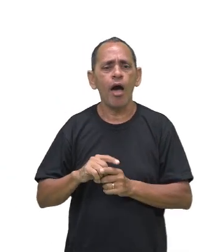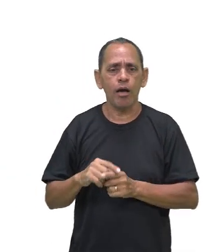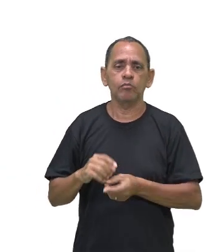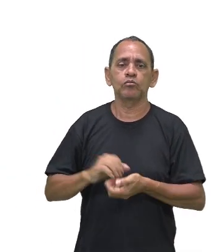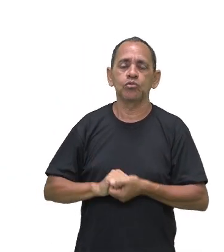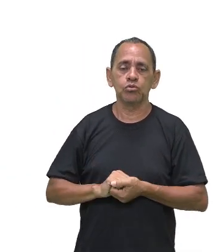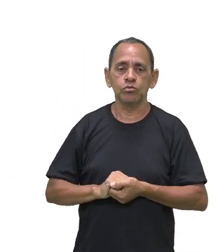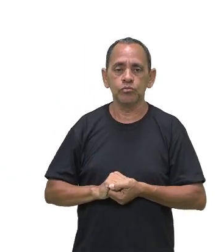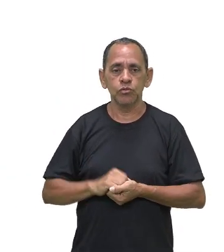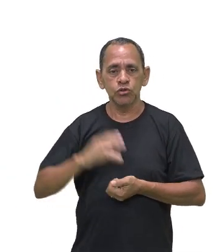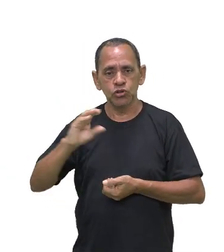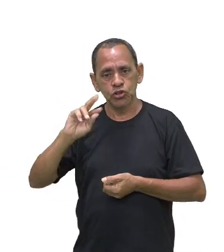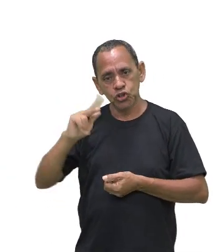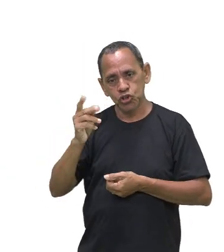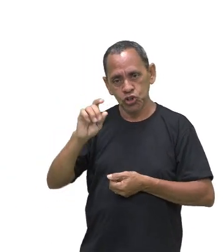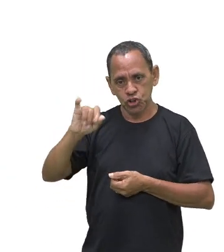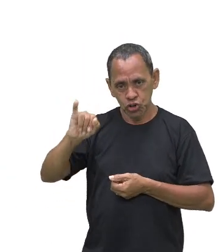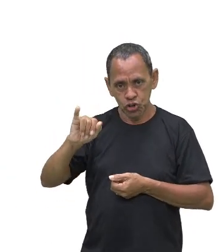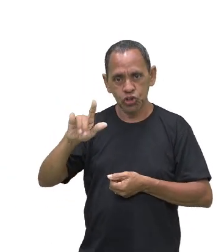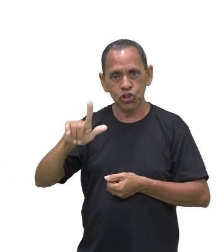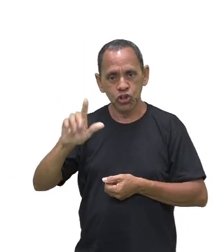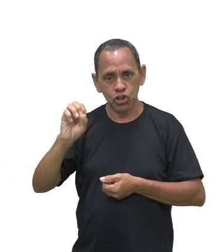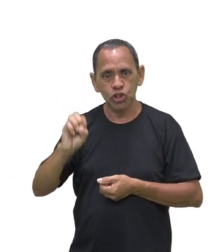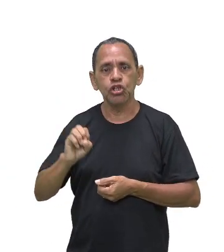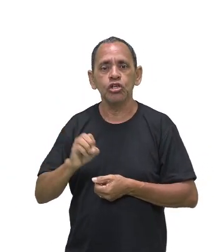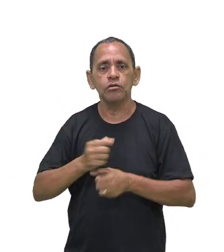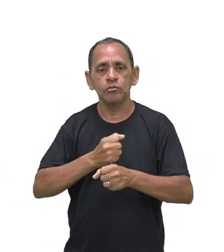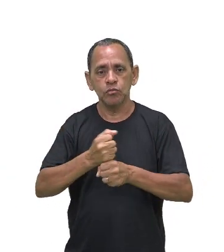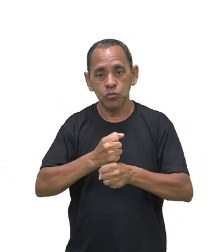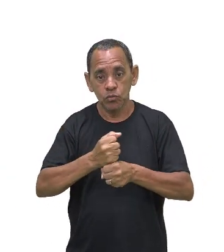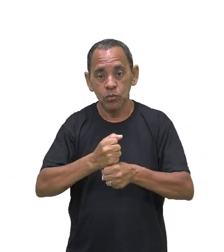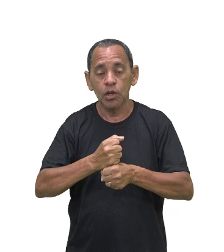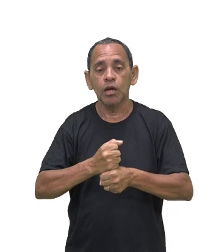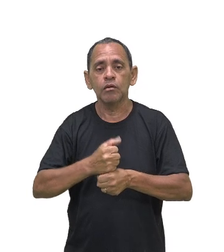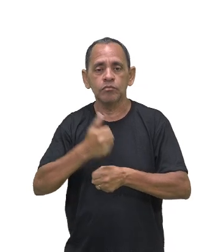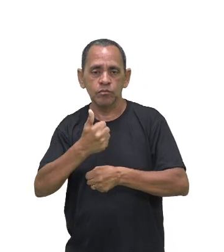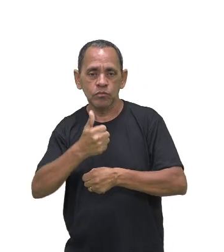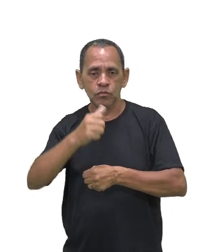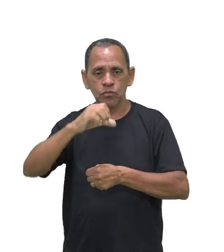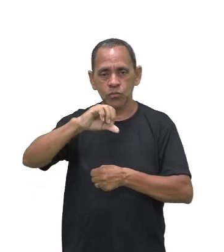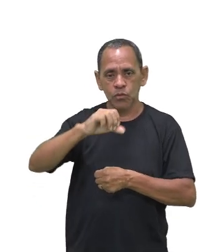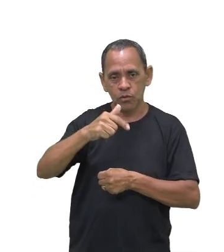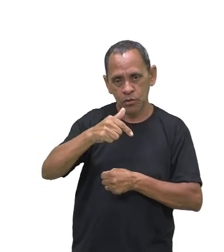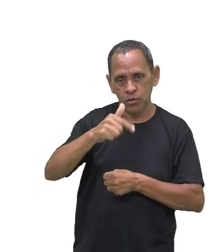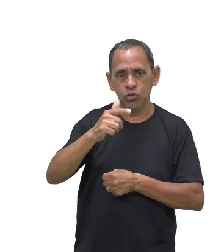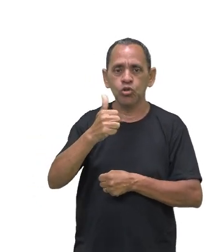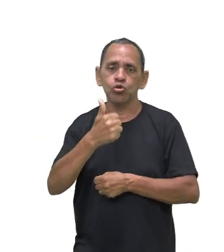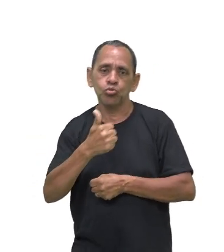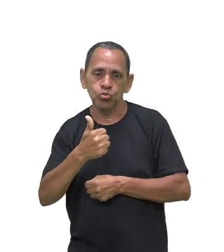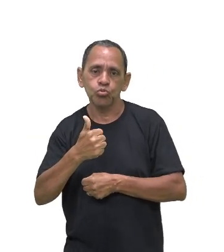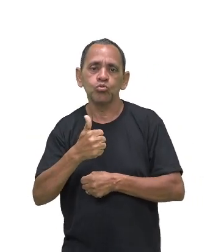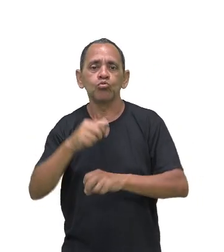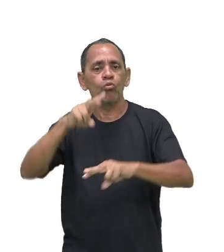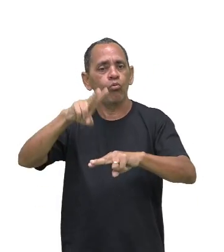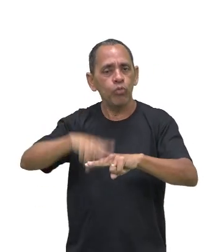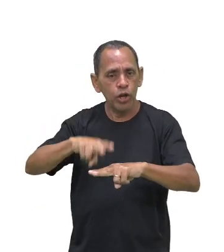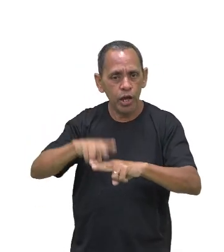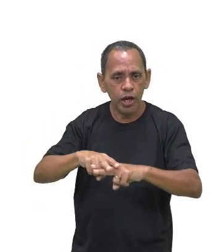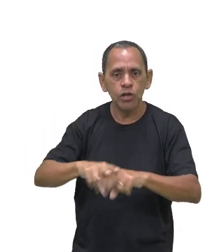1971. E também foi condenado, na época, por subversão pelo Superior